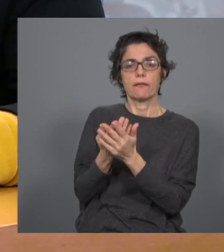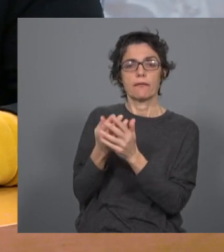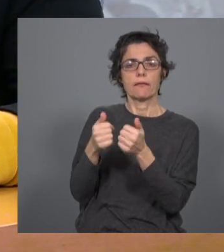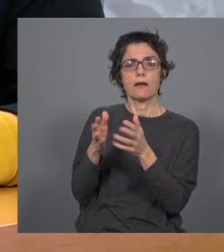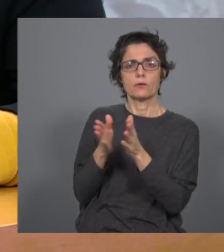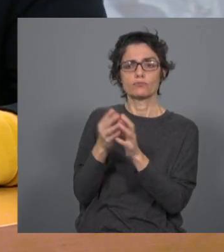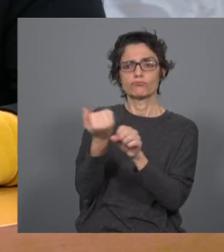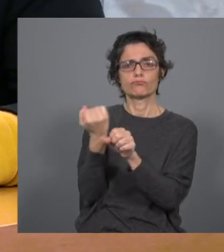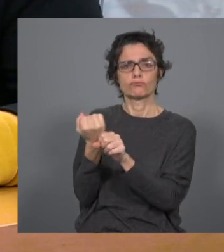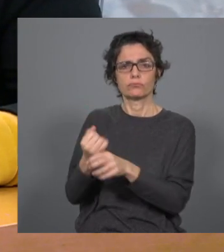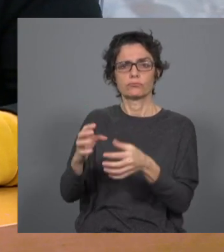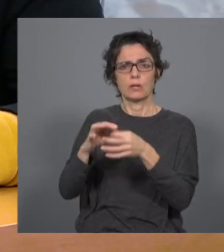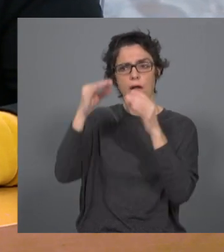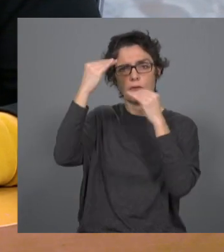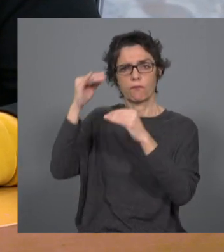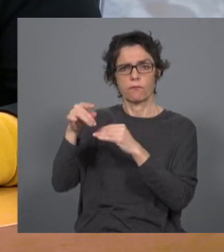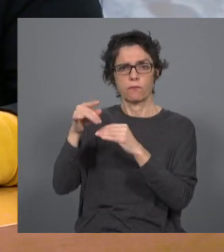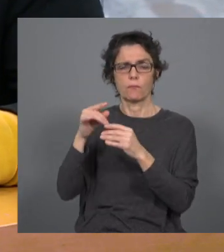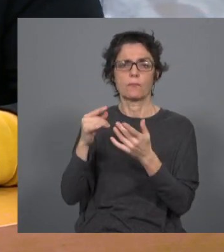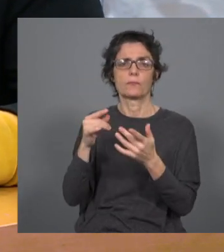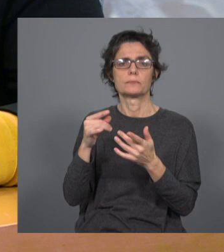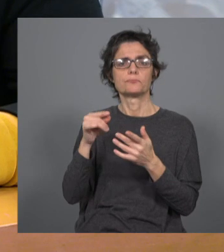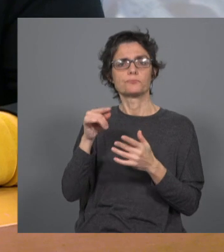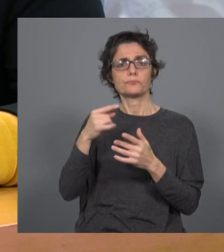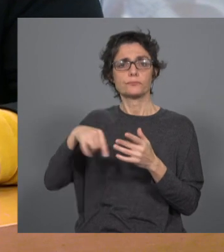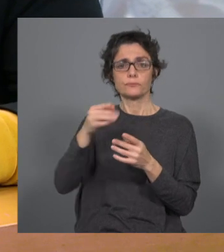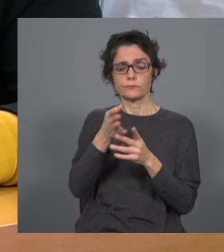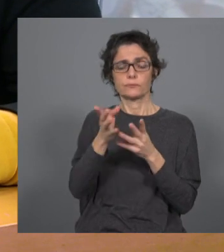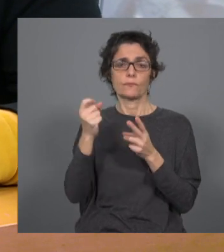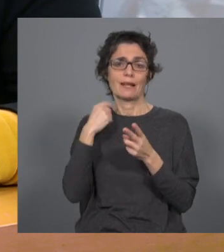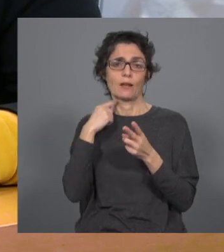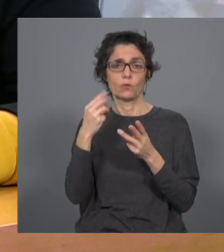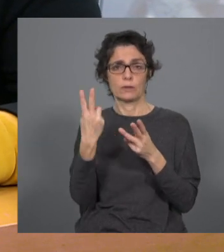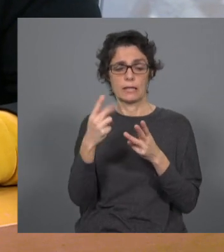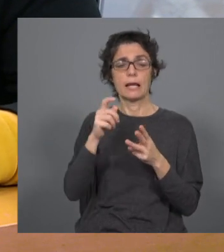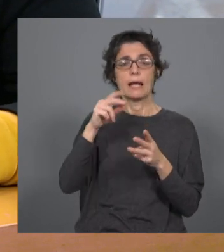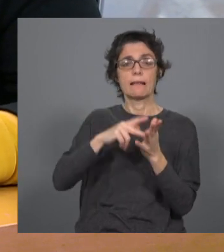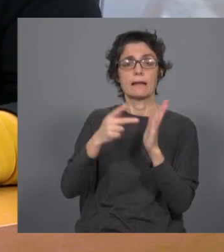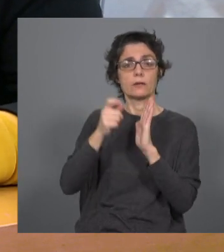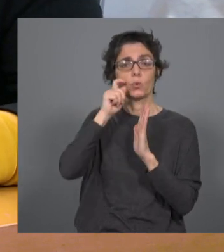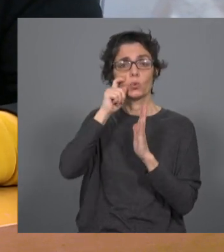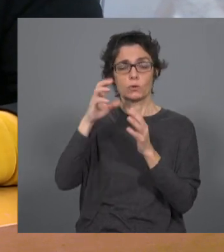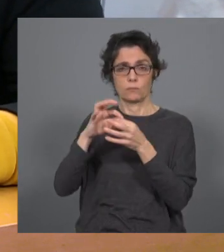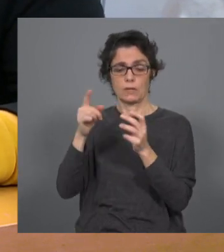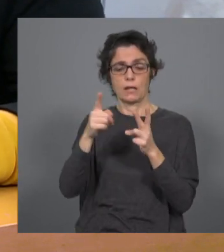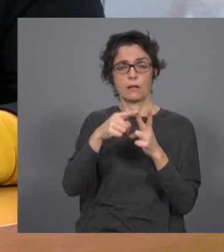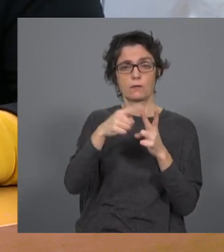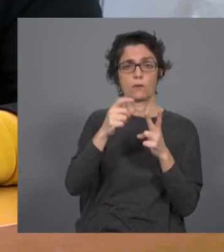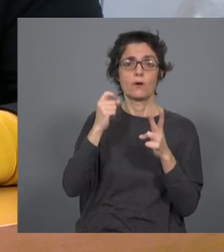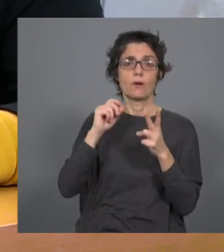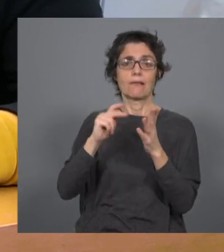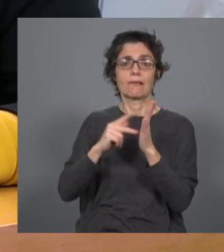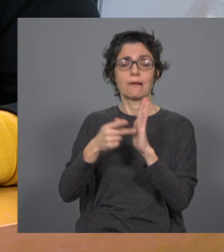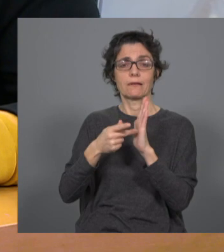vertente formativa e que neste momento tem 3 cursos, que é o técnico de turismo, o técnico